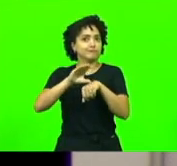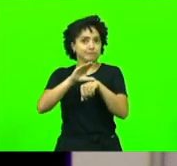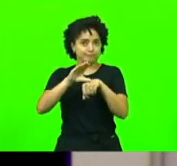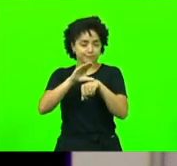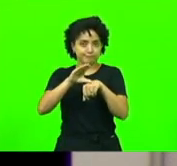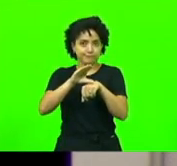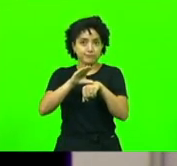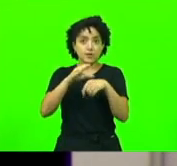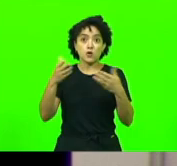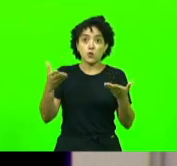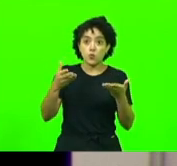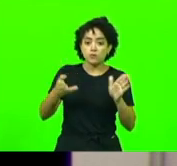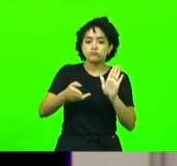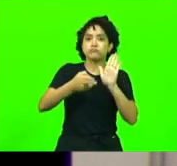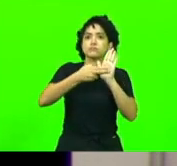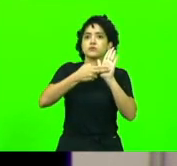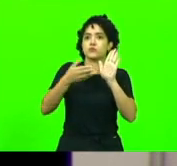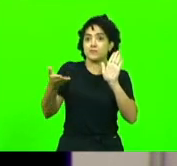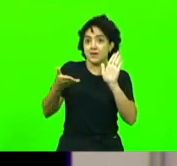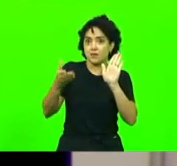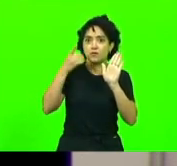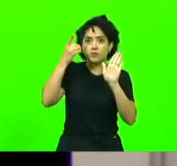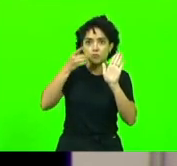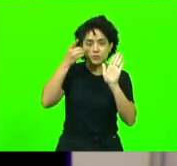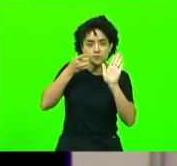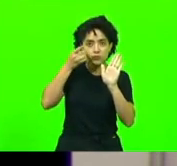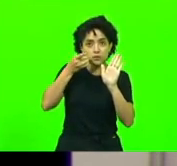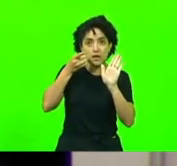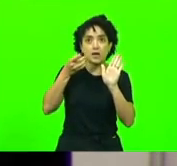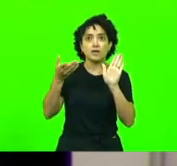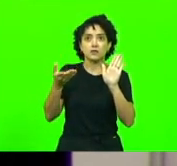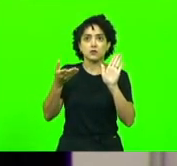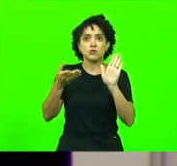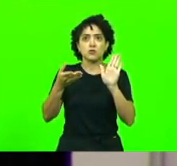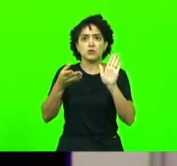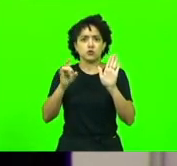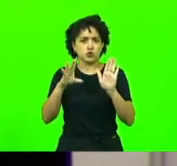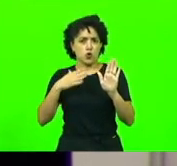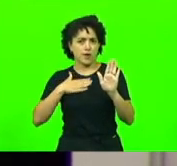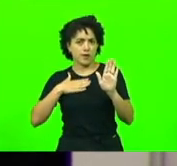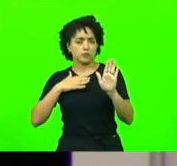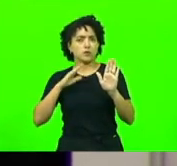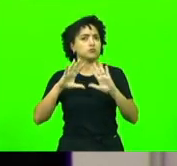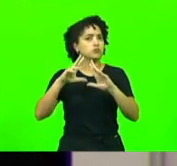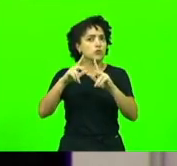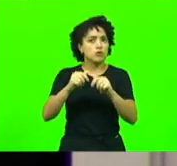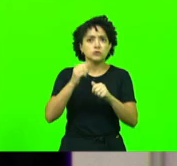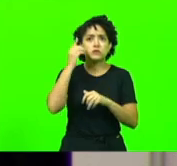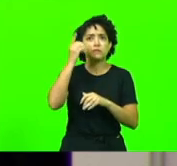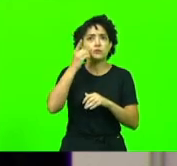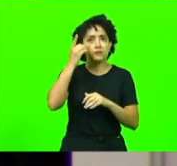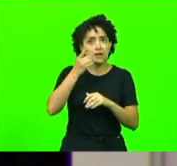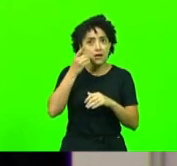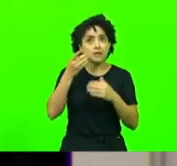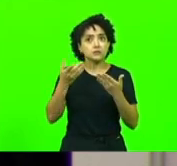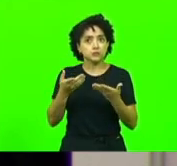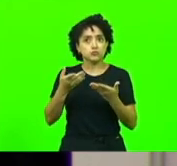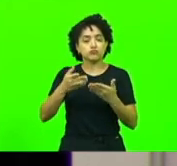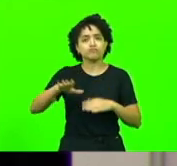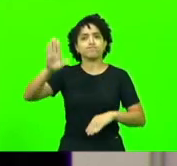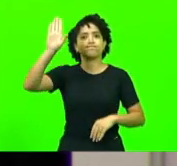assumi aqui como deputado, não só eu, todos nós, deputados, fizemos um